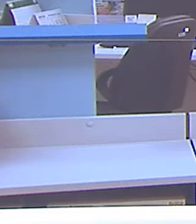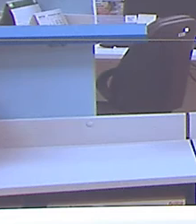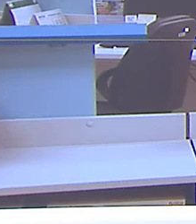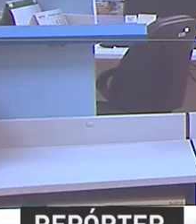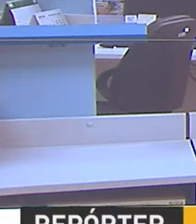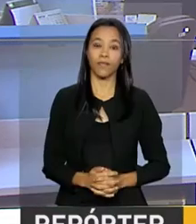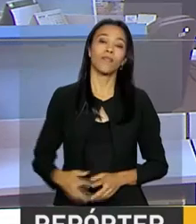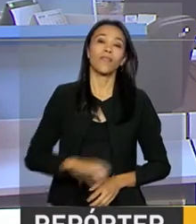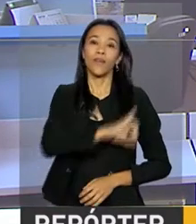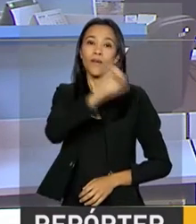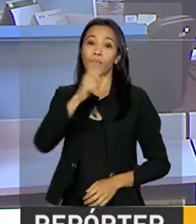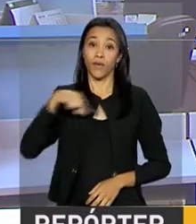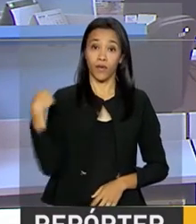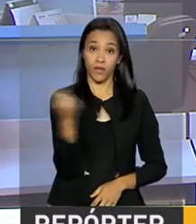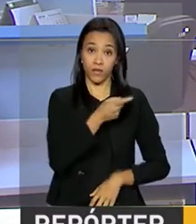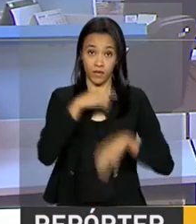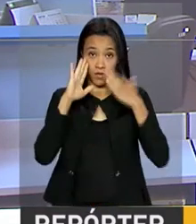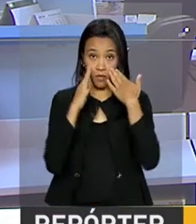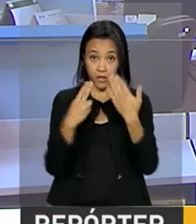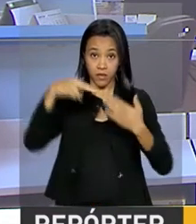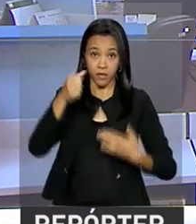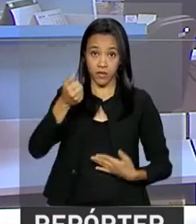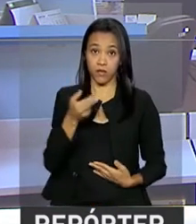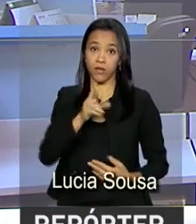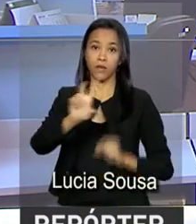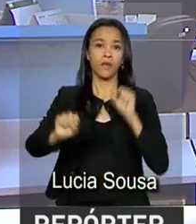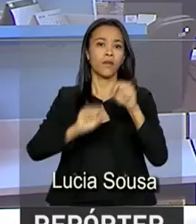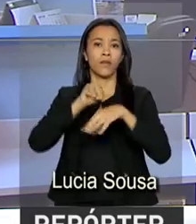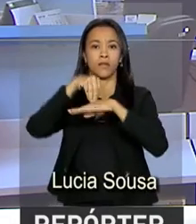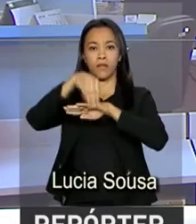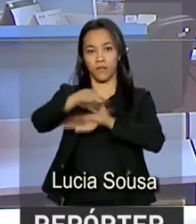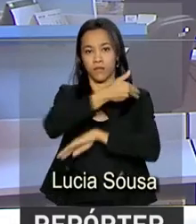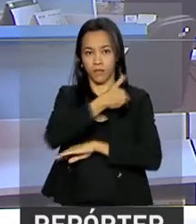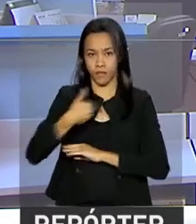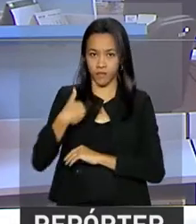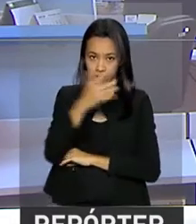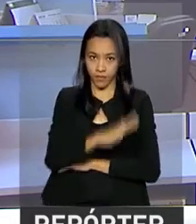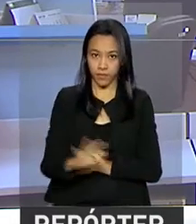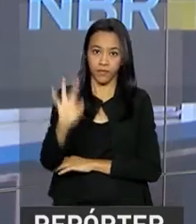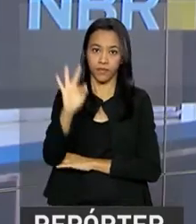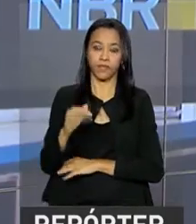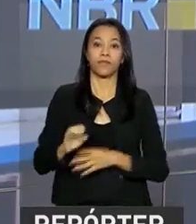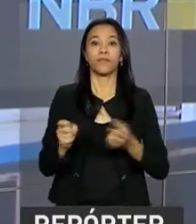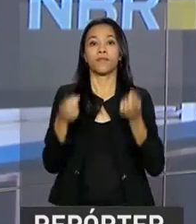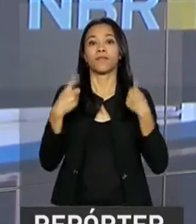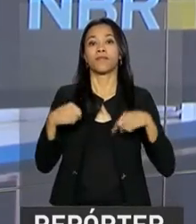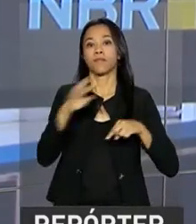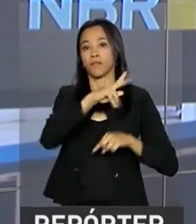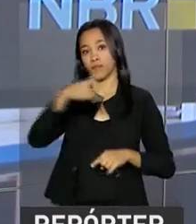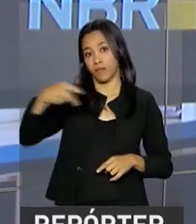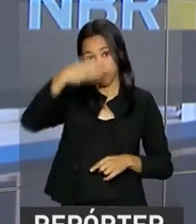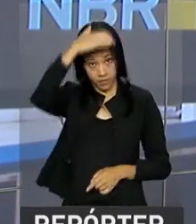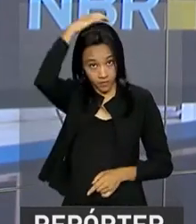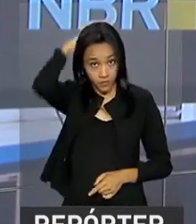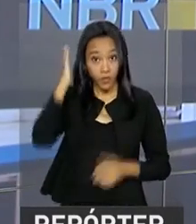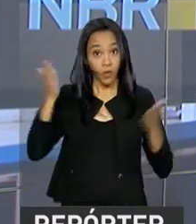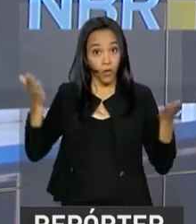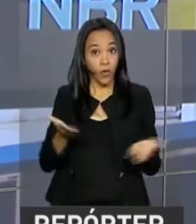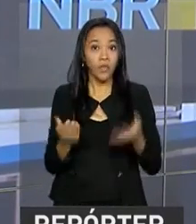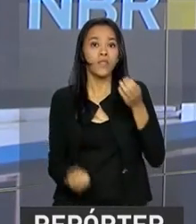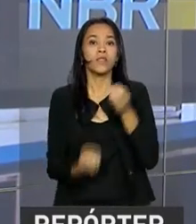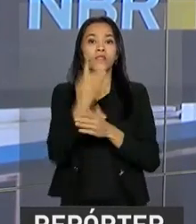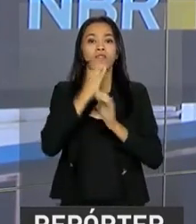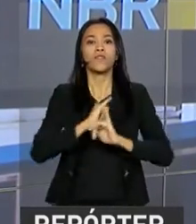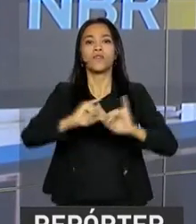lá botana mos com repórter nbr e as notícias do governo federal o presidente michel temer lança hoje